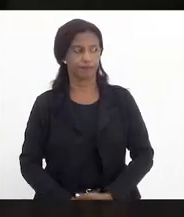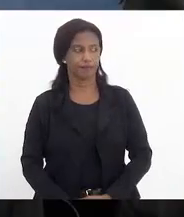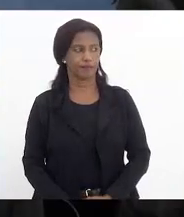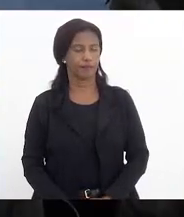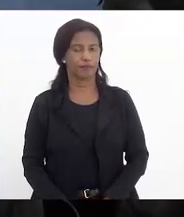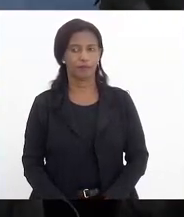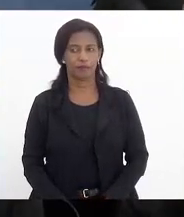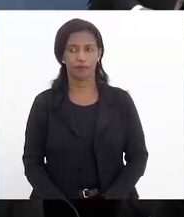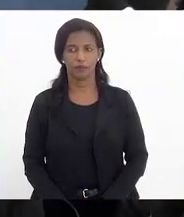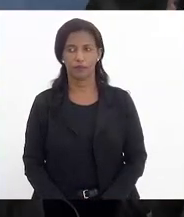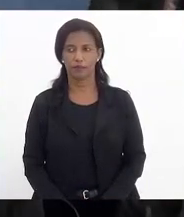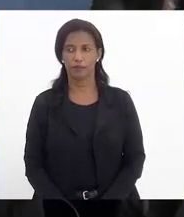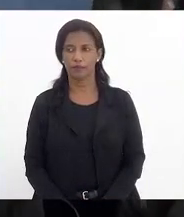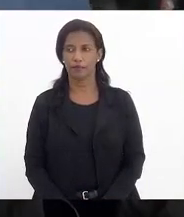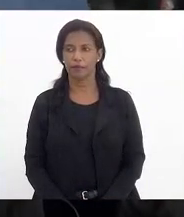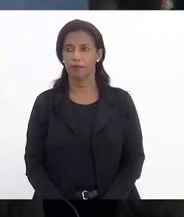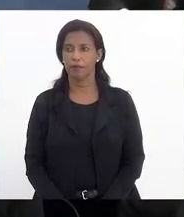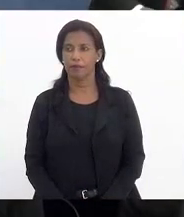Sobre a emenda, André.